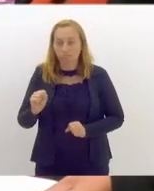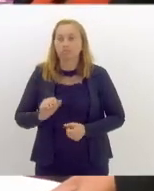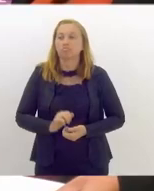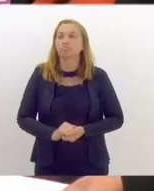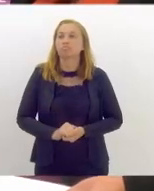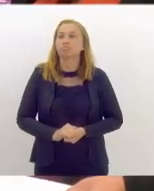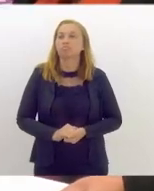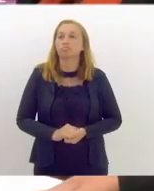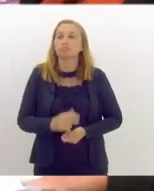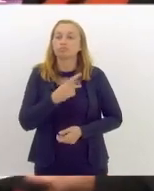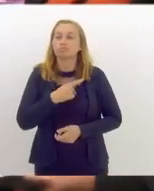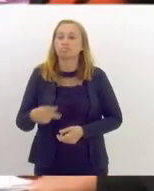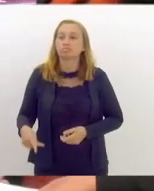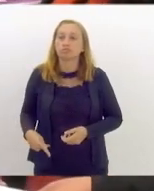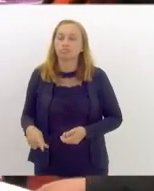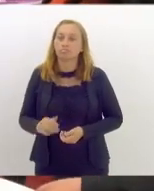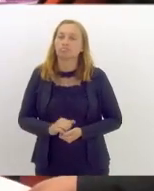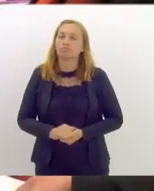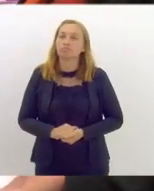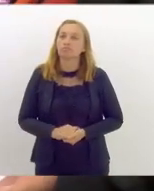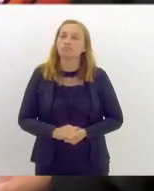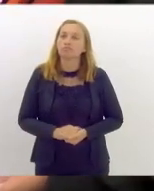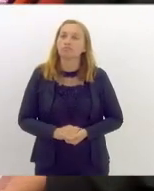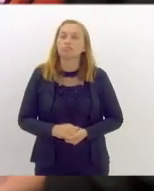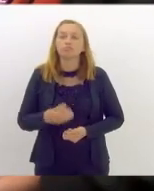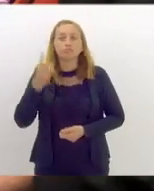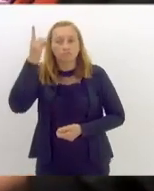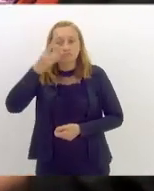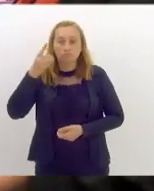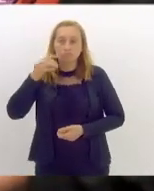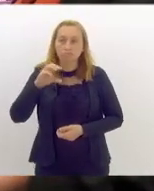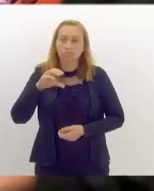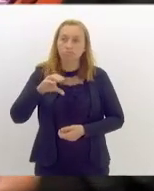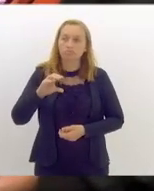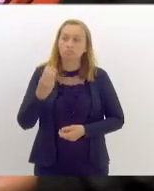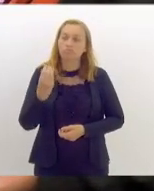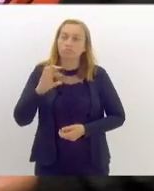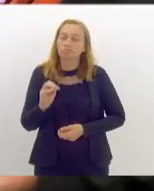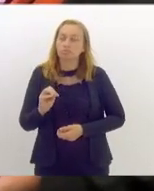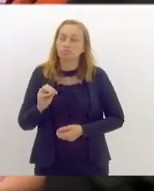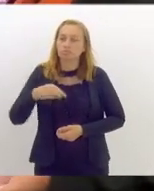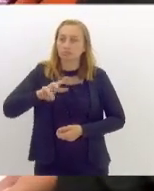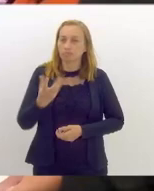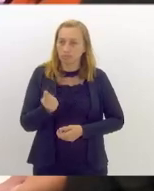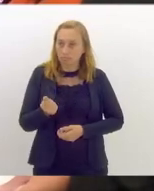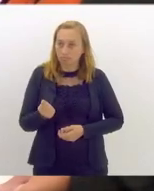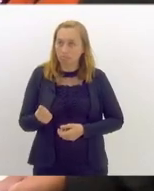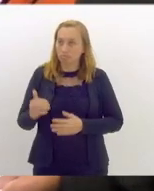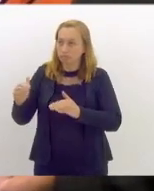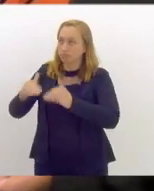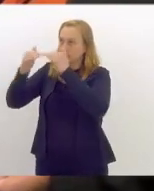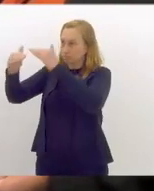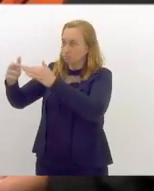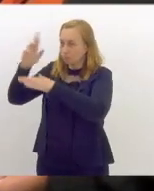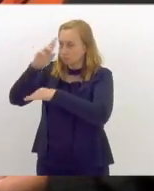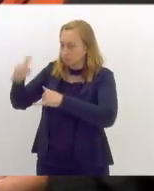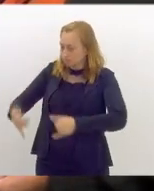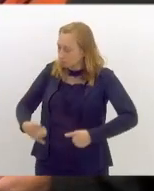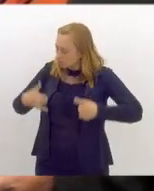Presidente eu queria eu queria Deputado Chico Machado O silêncio que muito me honrou